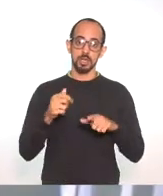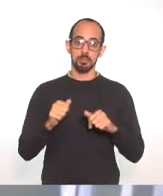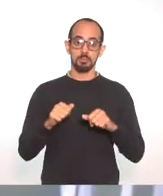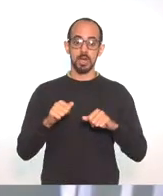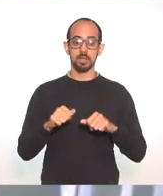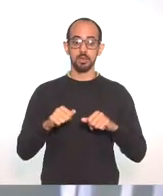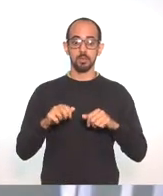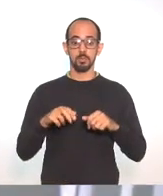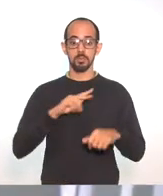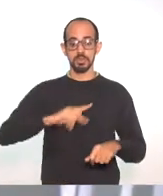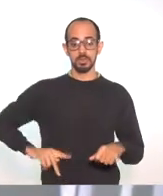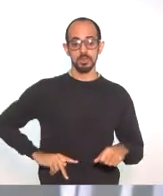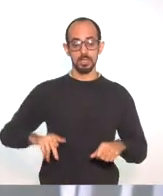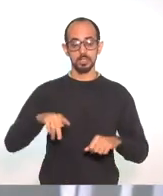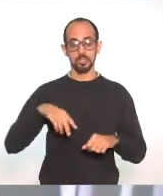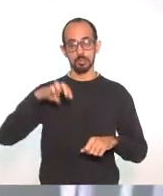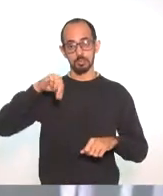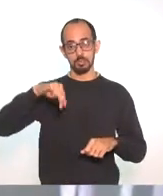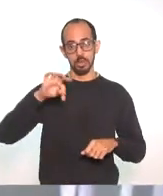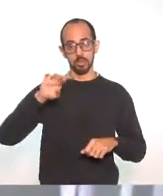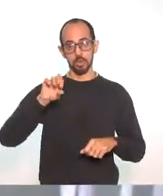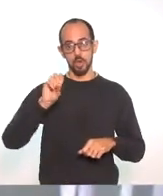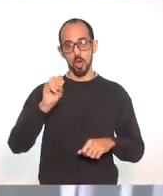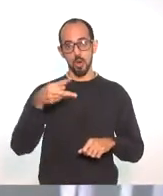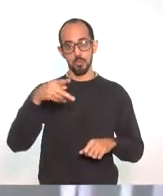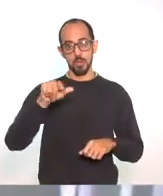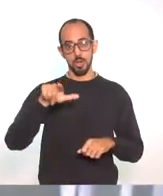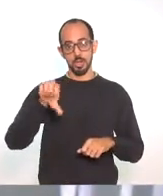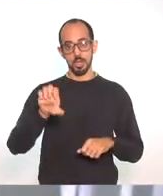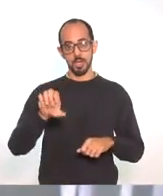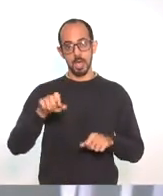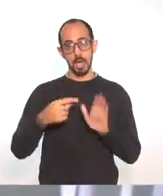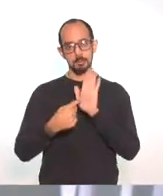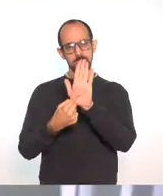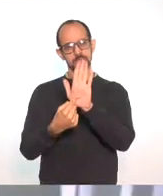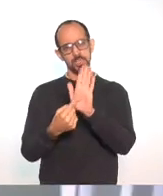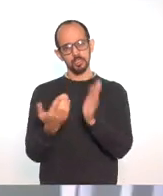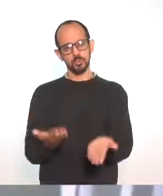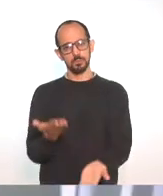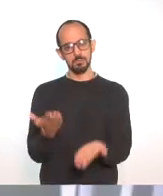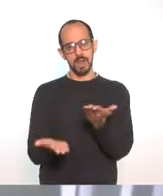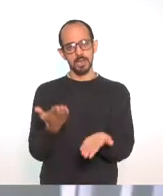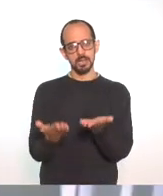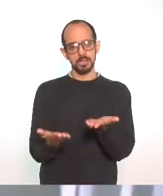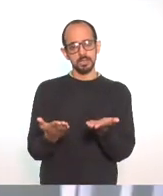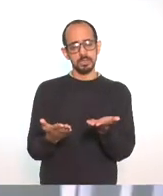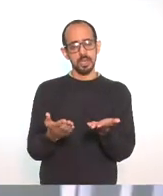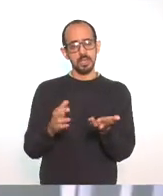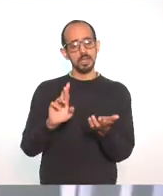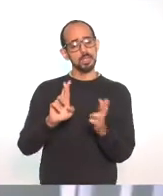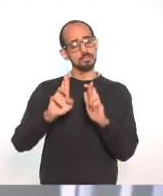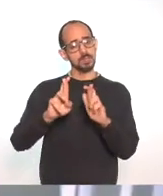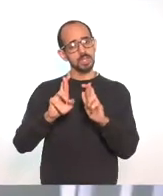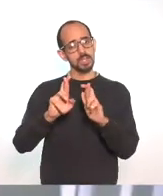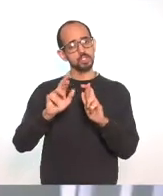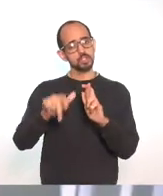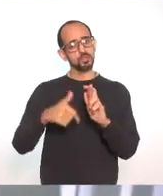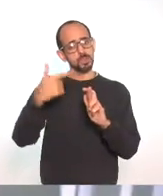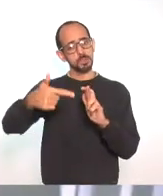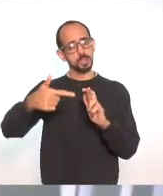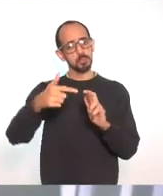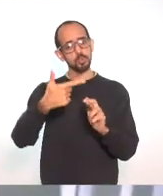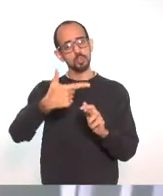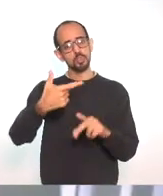Instituto Metrópole possa apresentar o seu balanço as suas perspectivas para o biênio 21 e 22 e